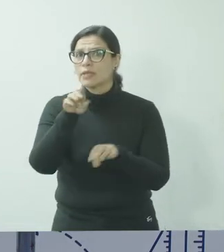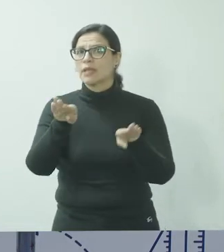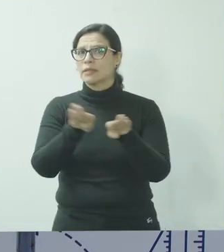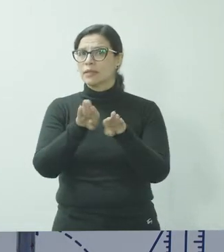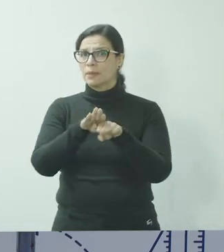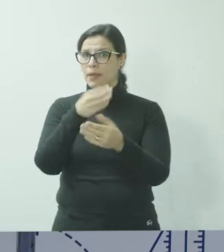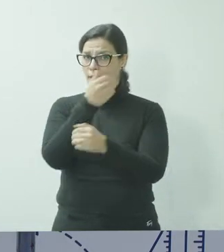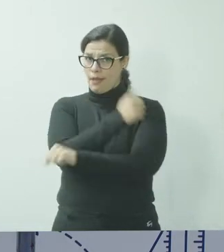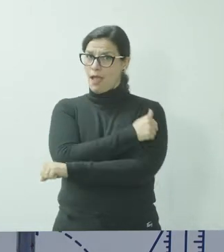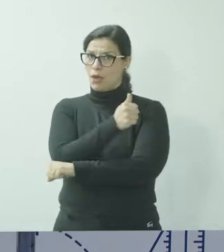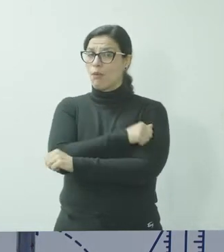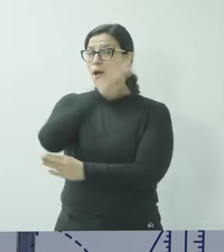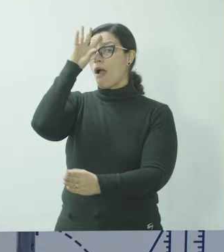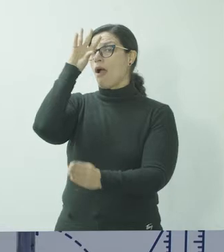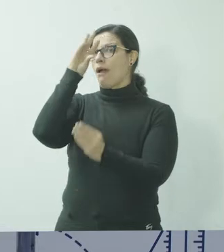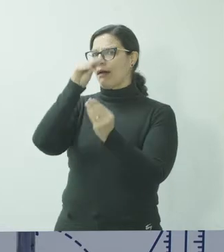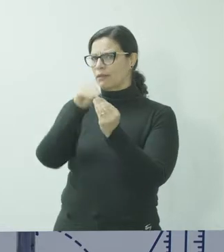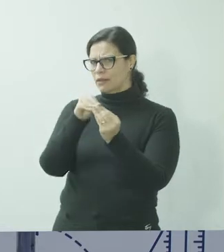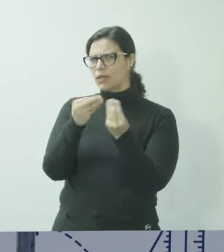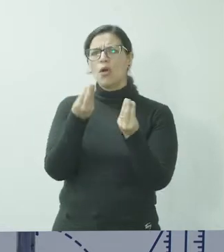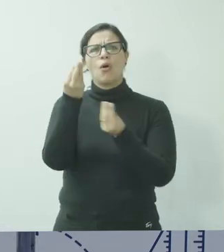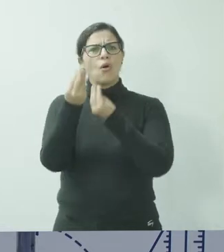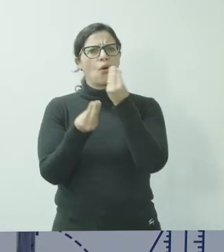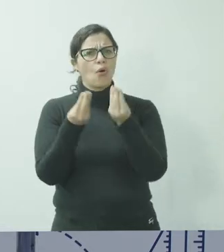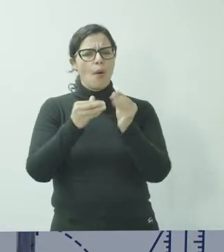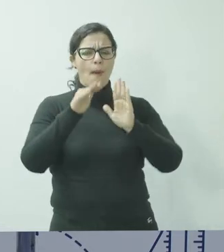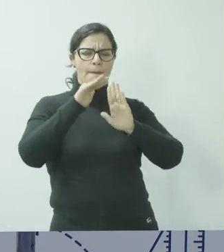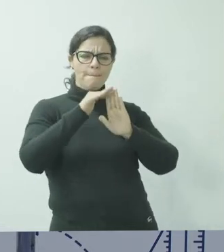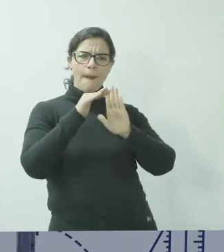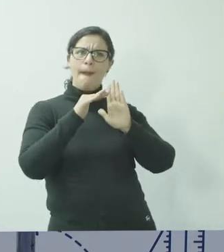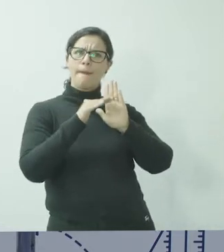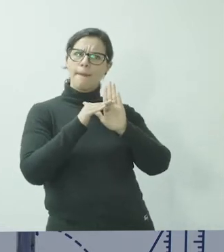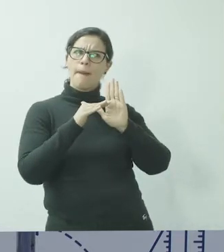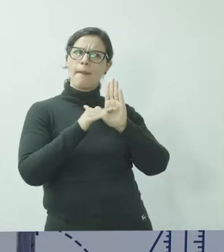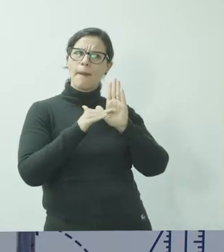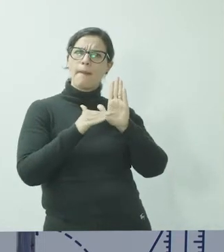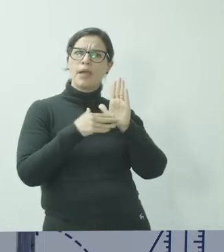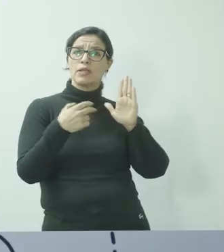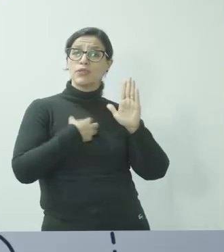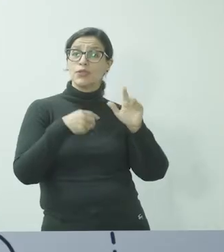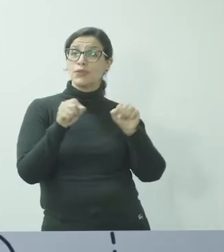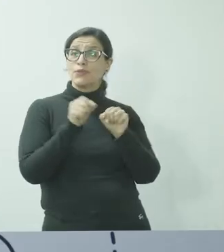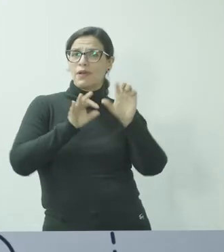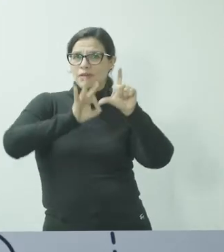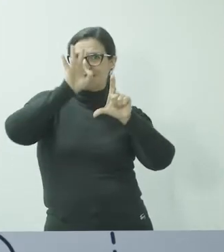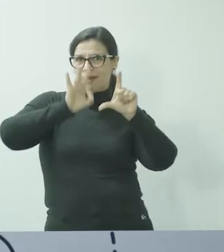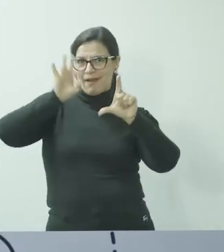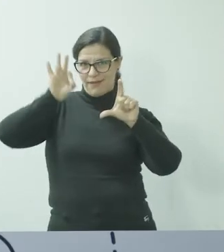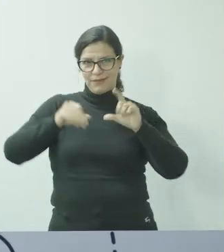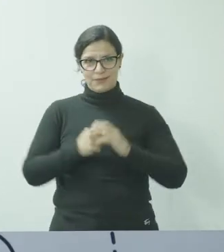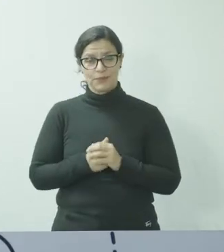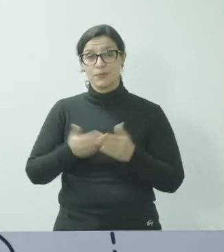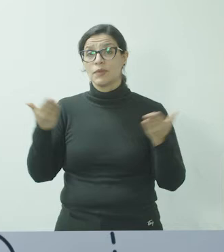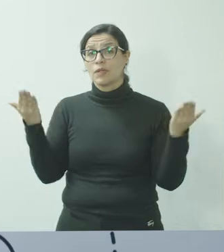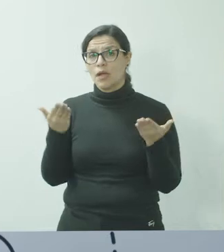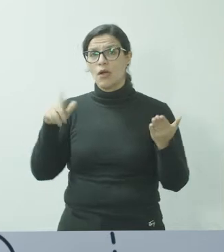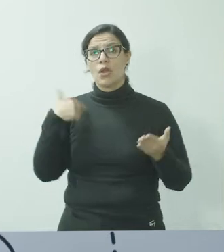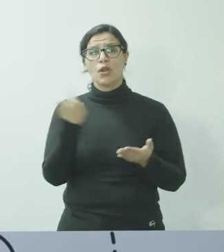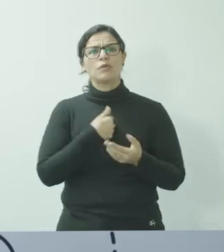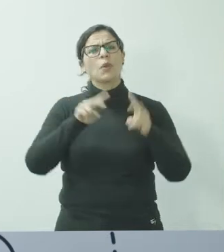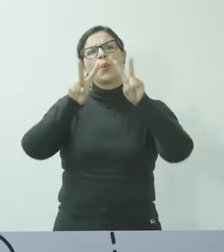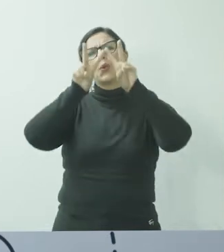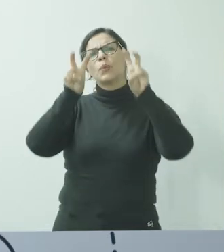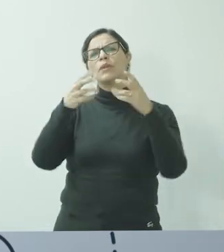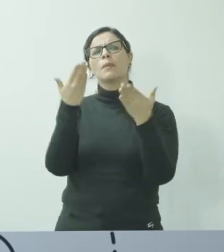você estudante tenha compreendido exatamente o passo a passo de como fazer um gráfico agora